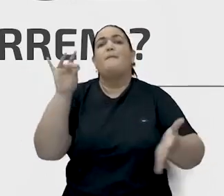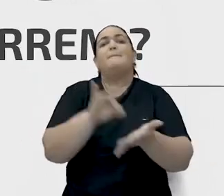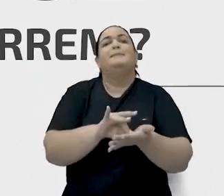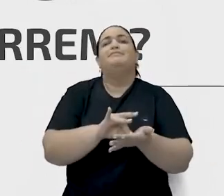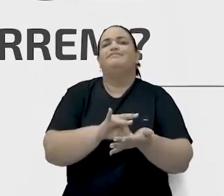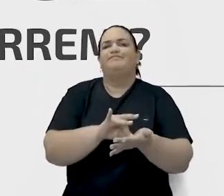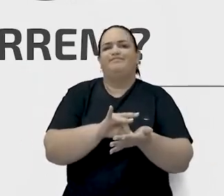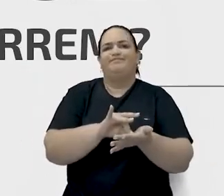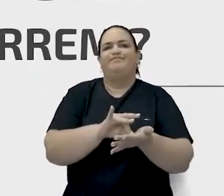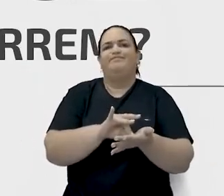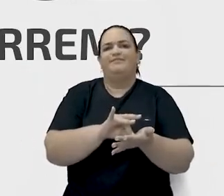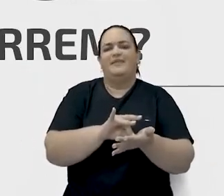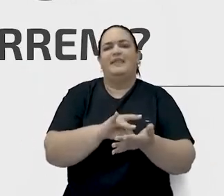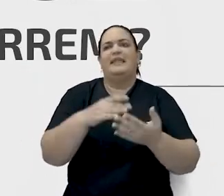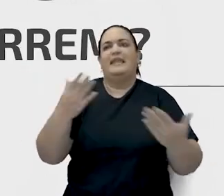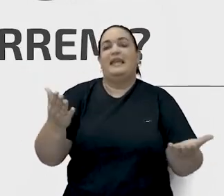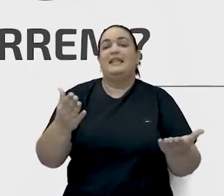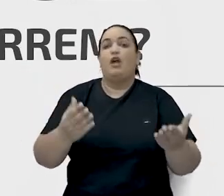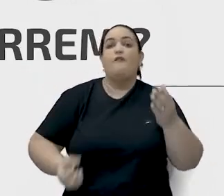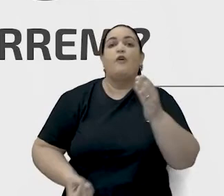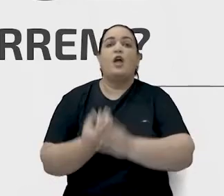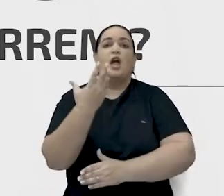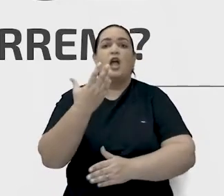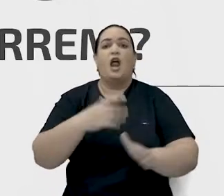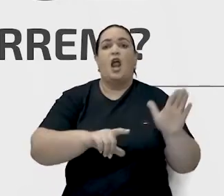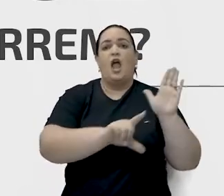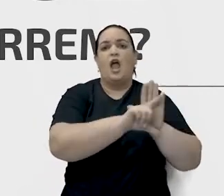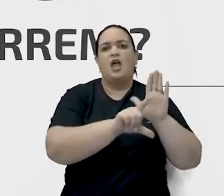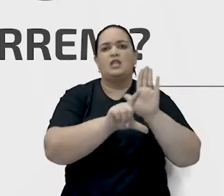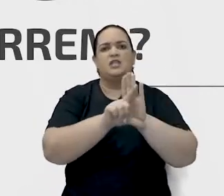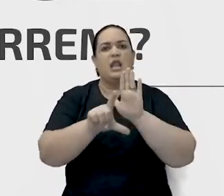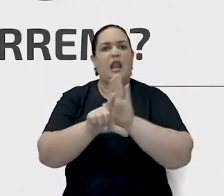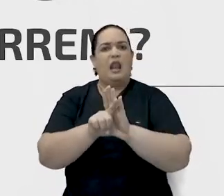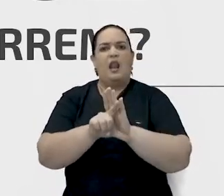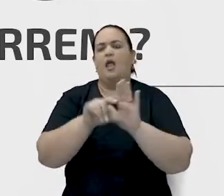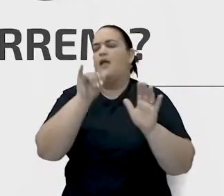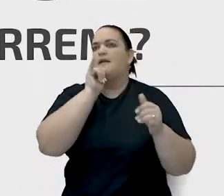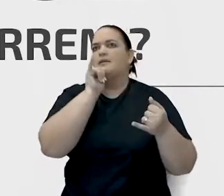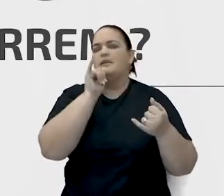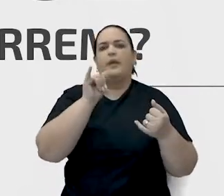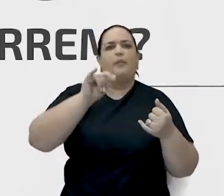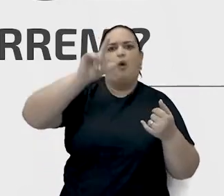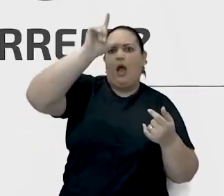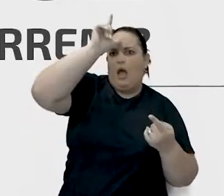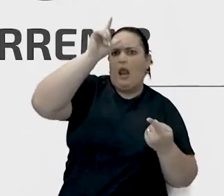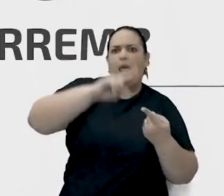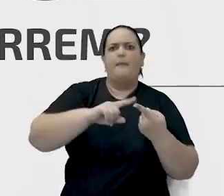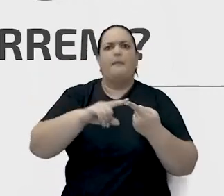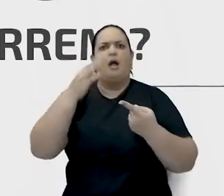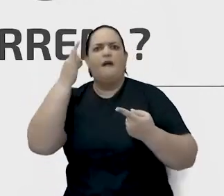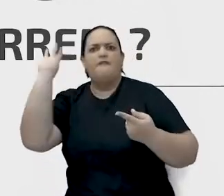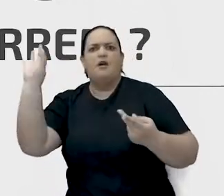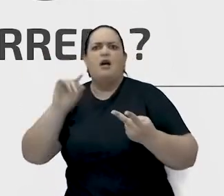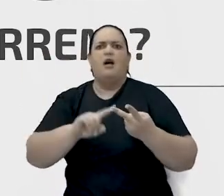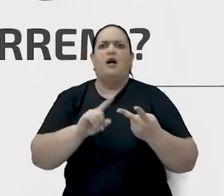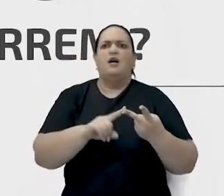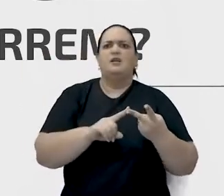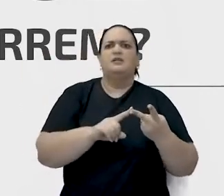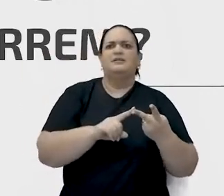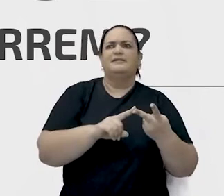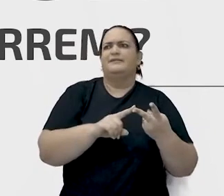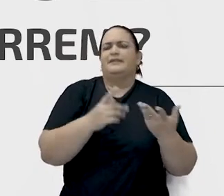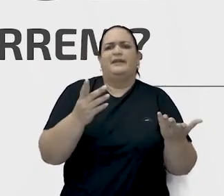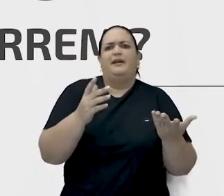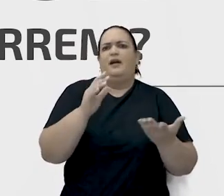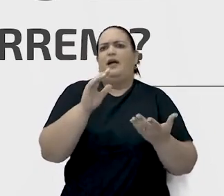que virou lei em pelo menos 10 países, como Alemanha, França, Índia, Filipinas,